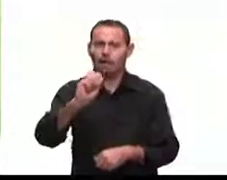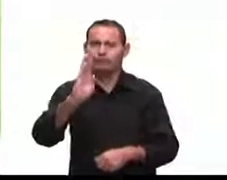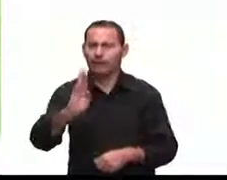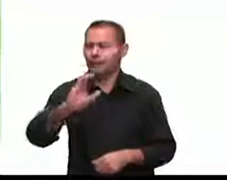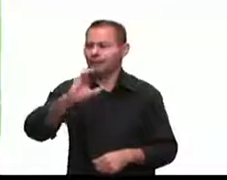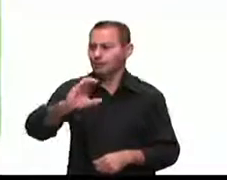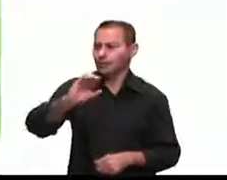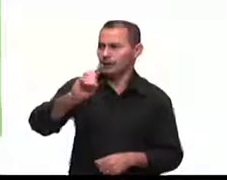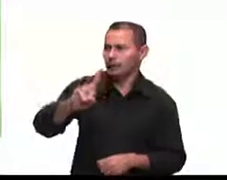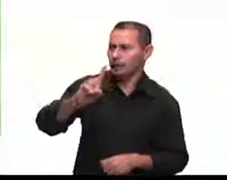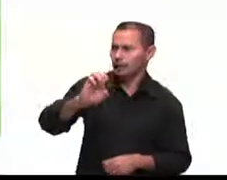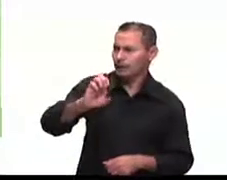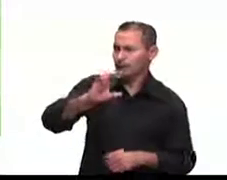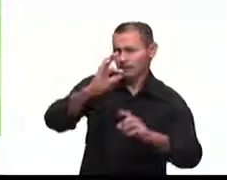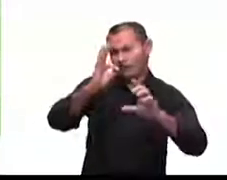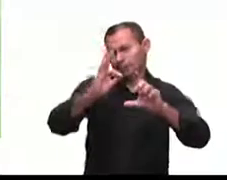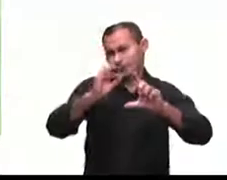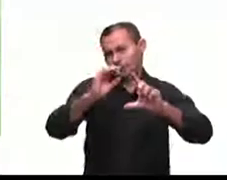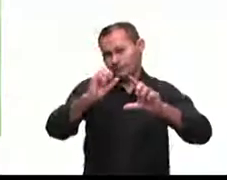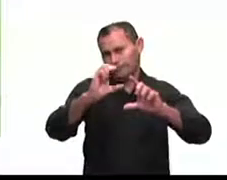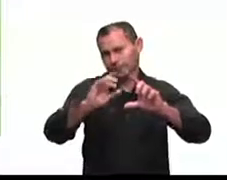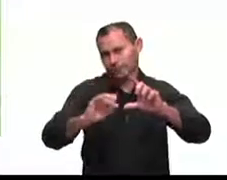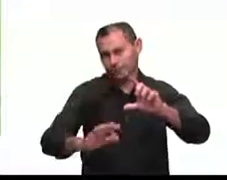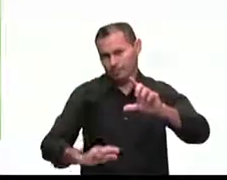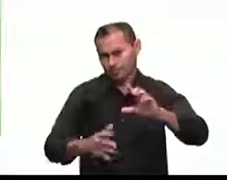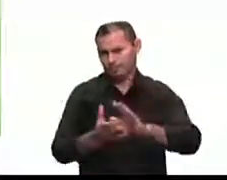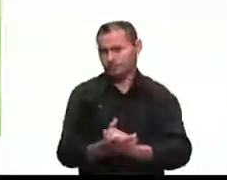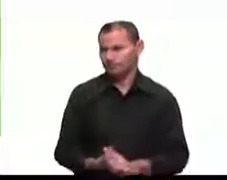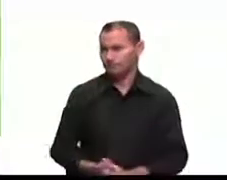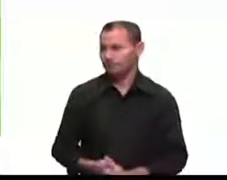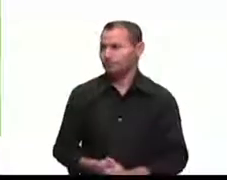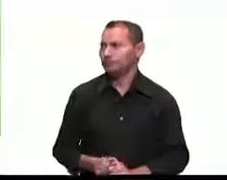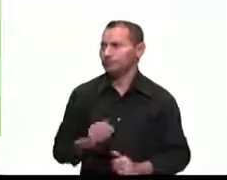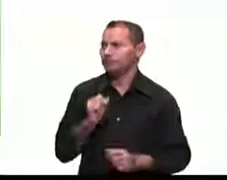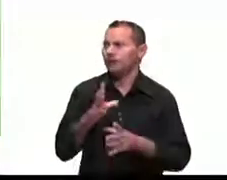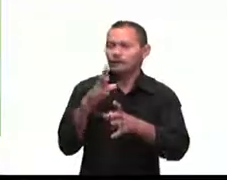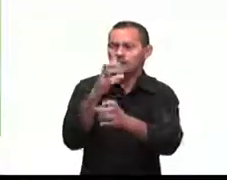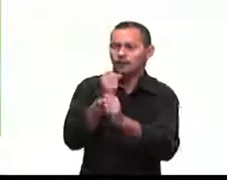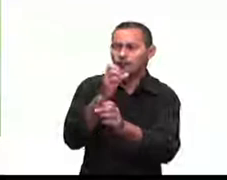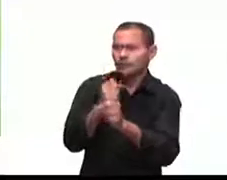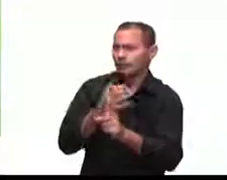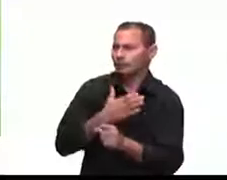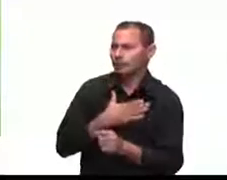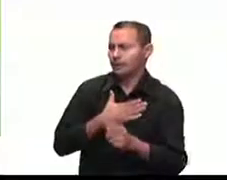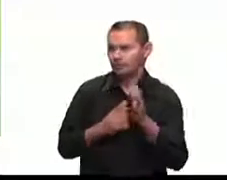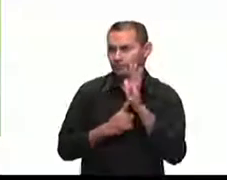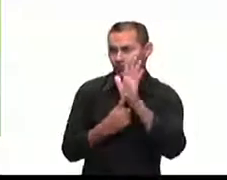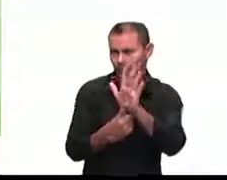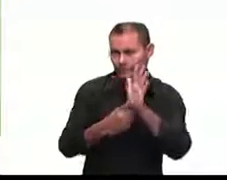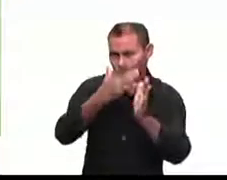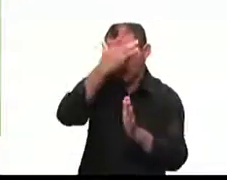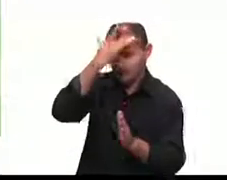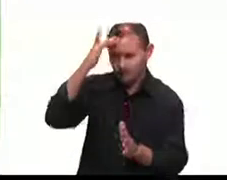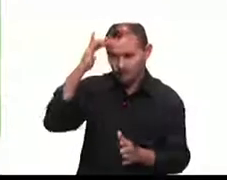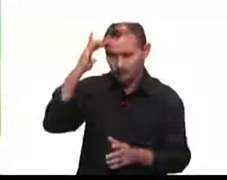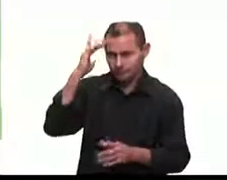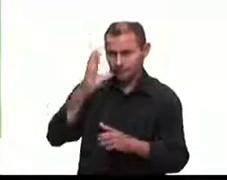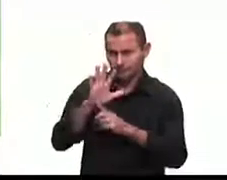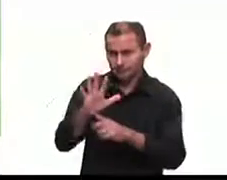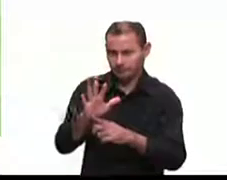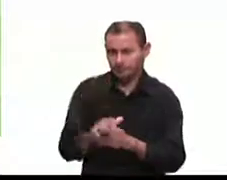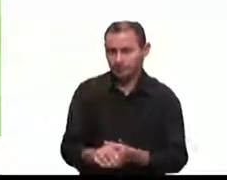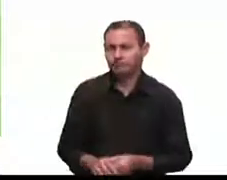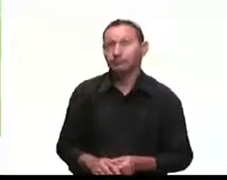D e assim por diante. E para calcular a minha amostra, pessoal, nessa